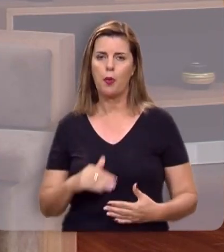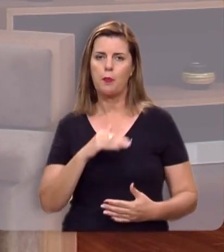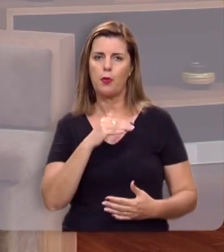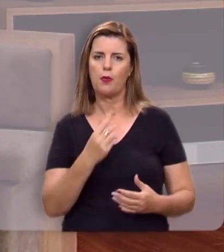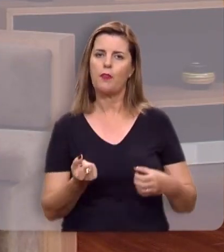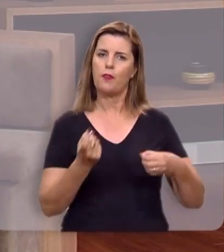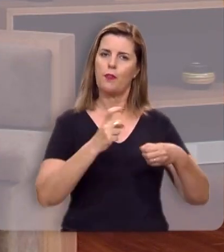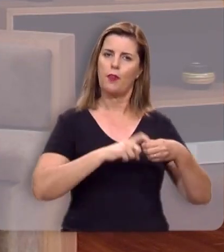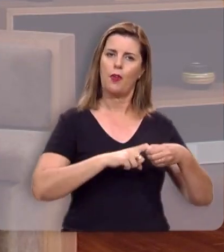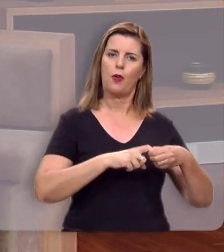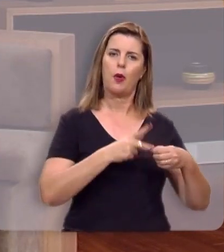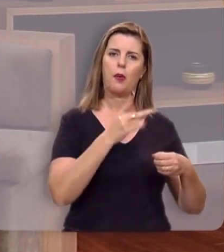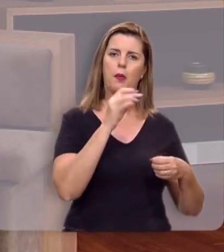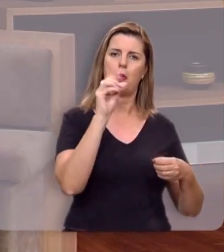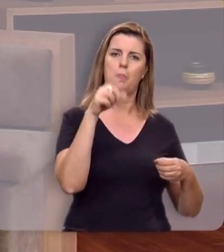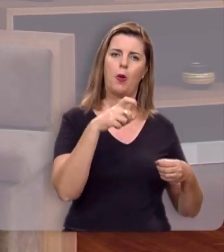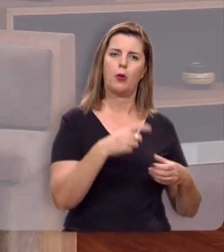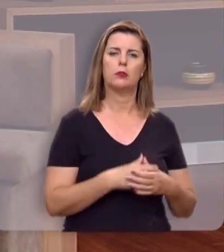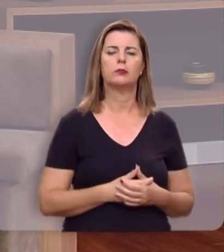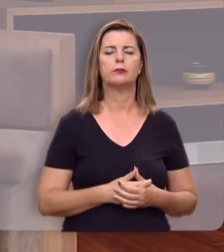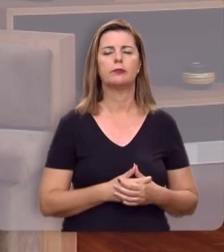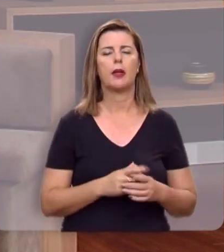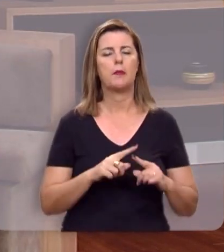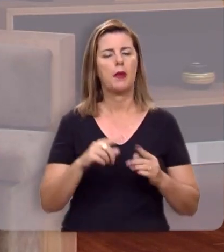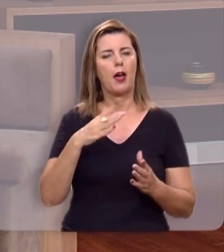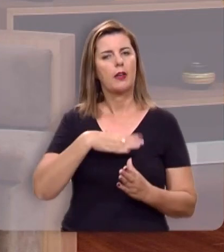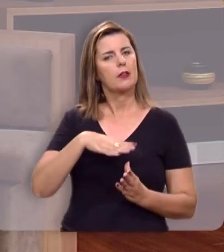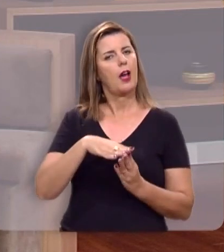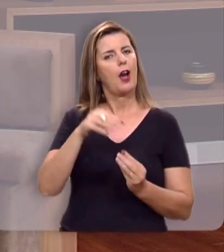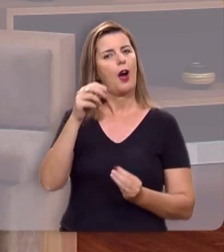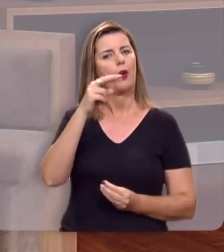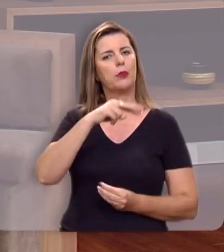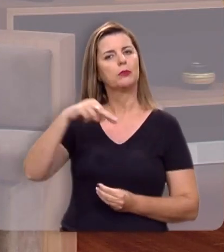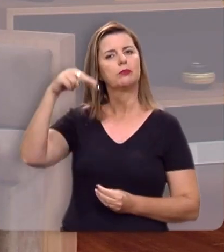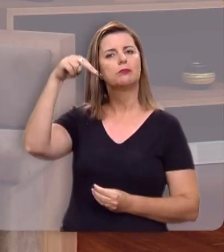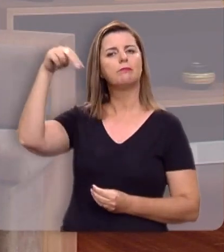pó, volta ao pó. Mas esta alma não morre.